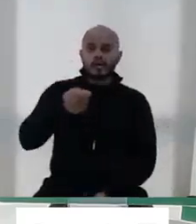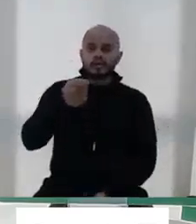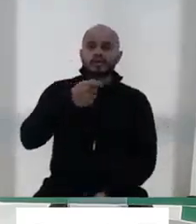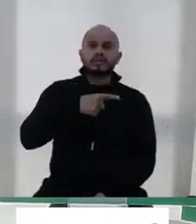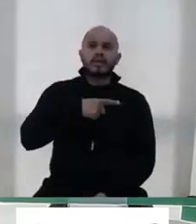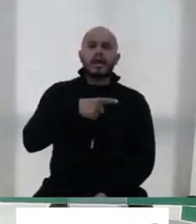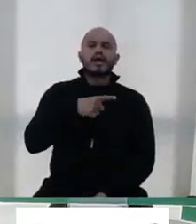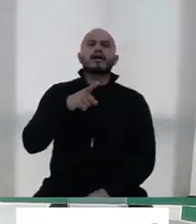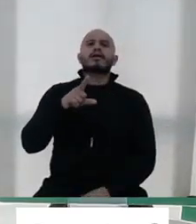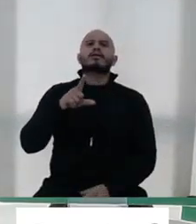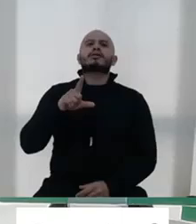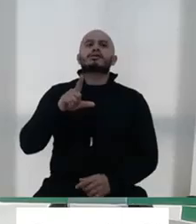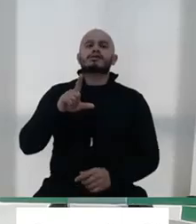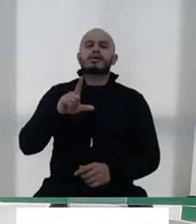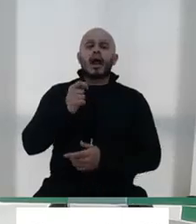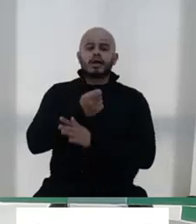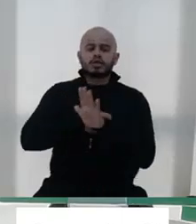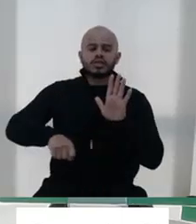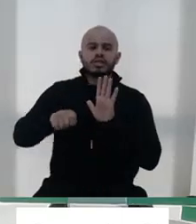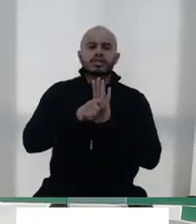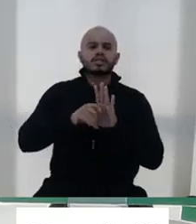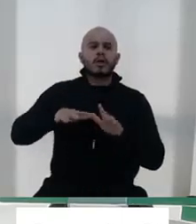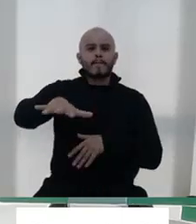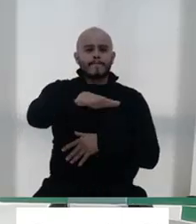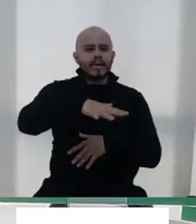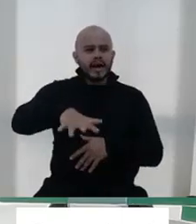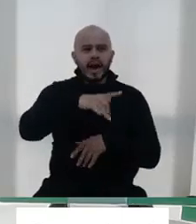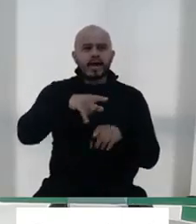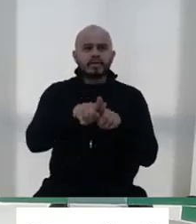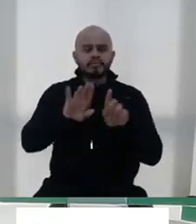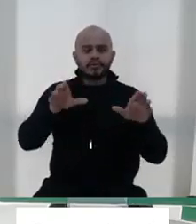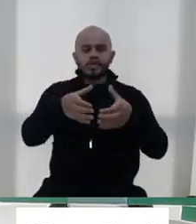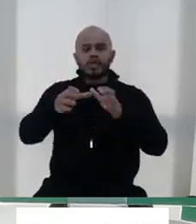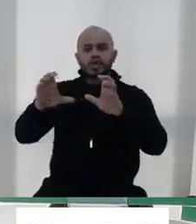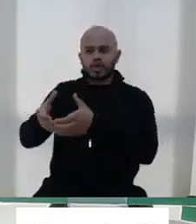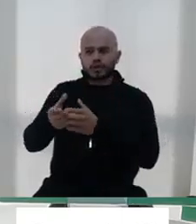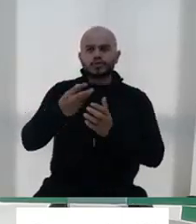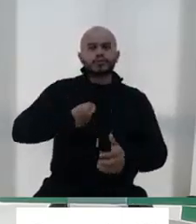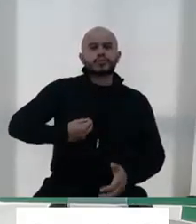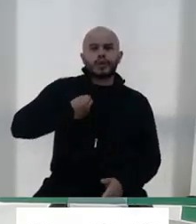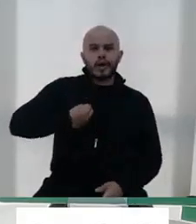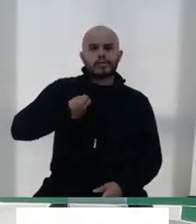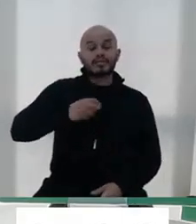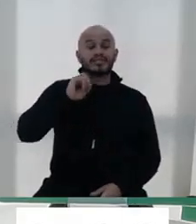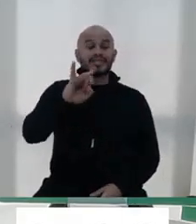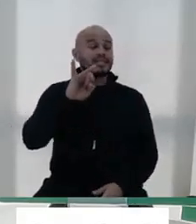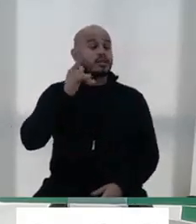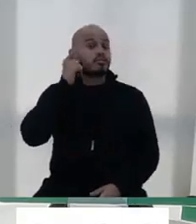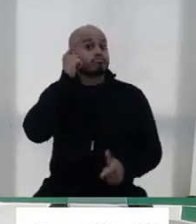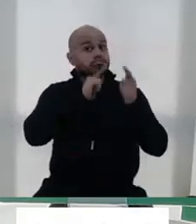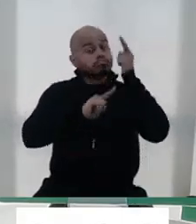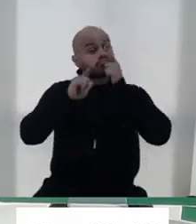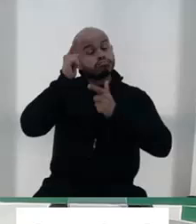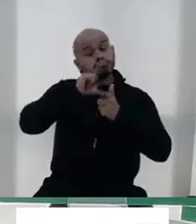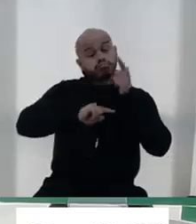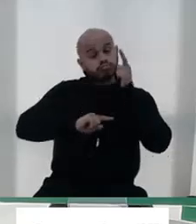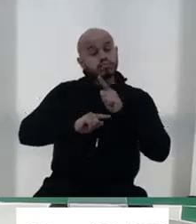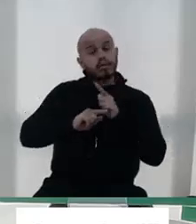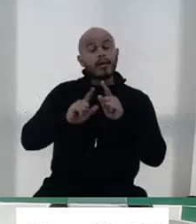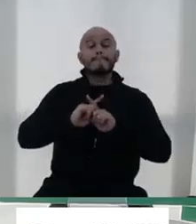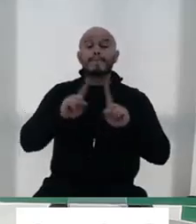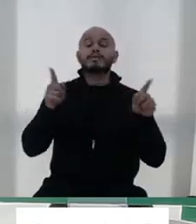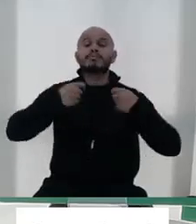bairro, as comissões de moradores, né, ela exige que, lógico, né, na medida da disponibilidade física das unidades, mas que